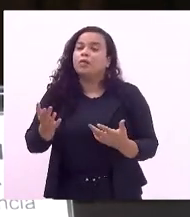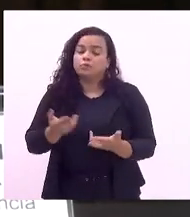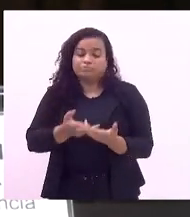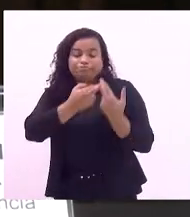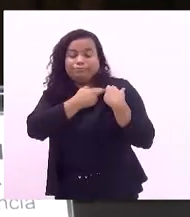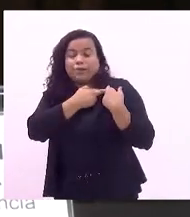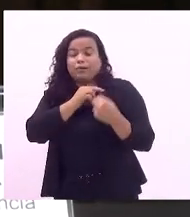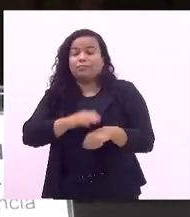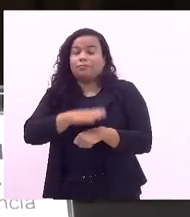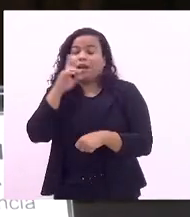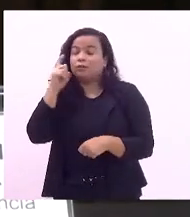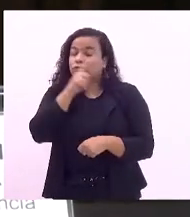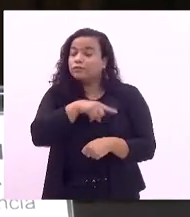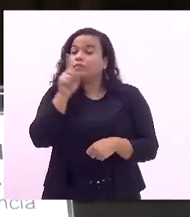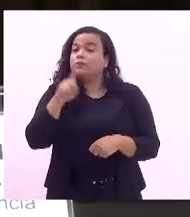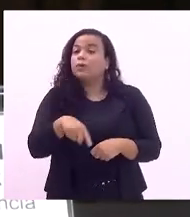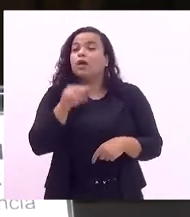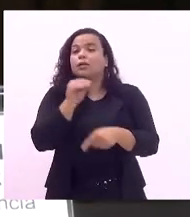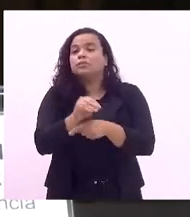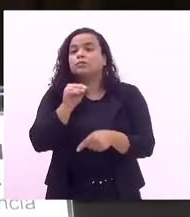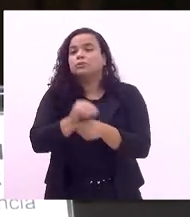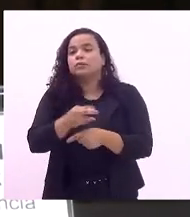assistência religiosa